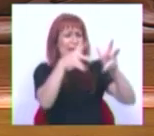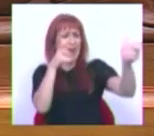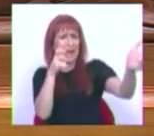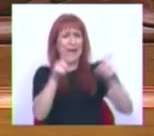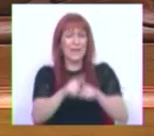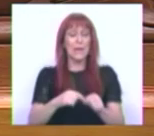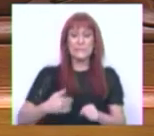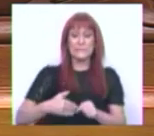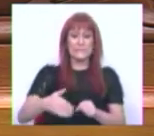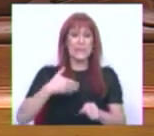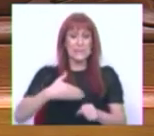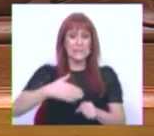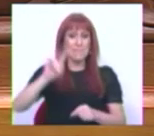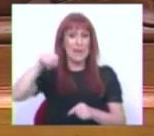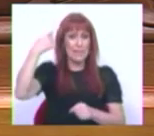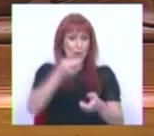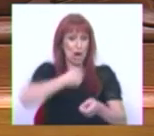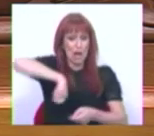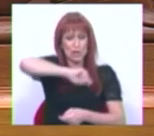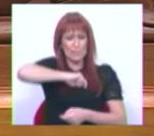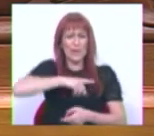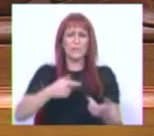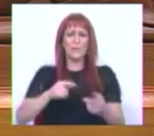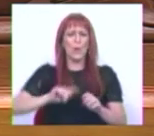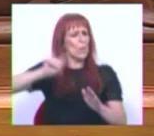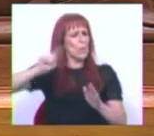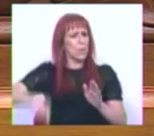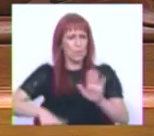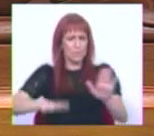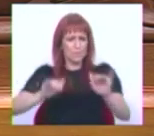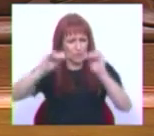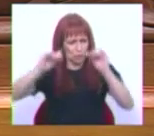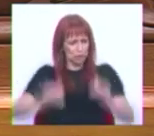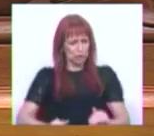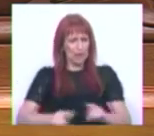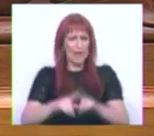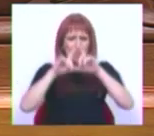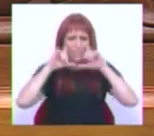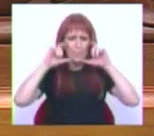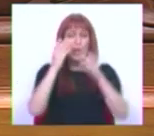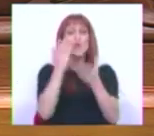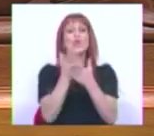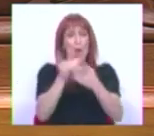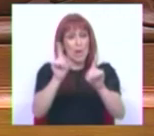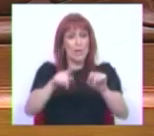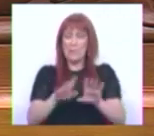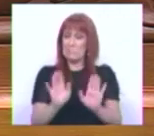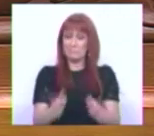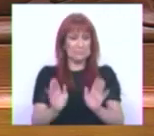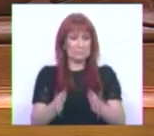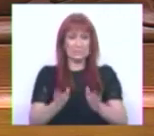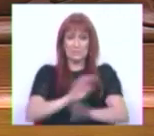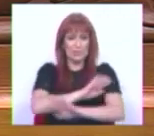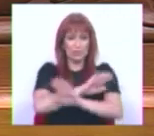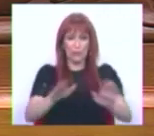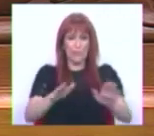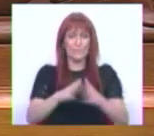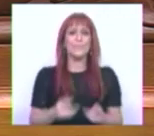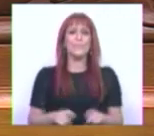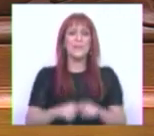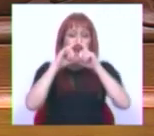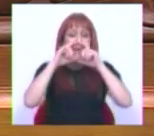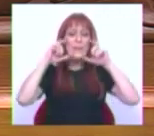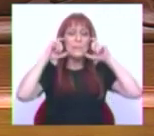e, na próxima semana, em Espanha, já aliviaram o uso de máscara e nas escolas também já não se usa. A